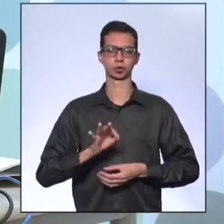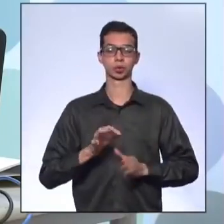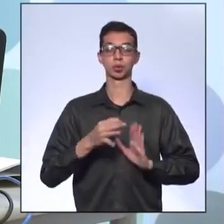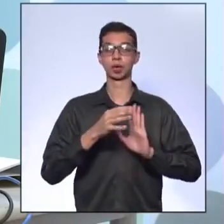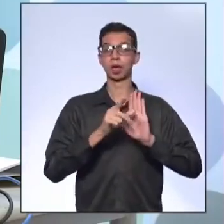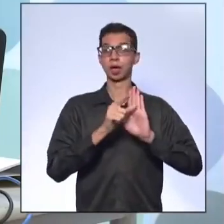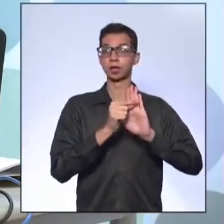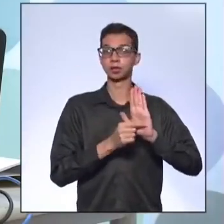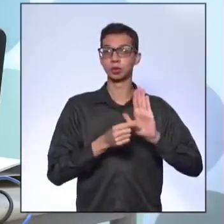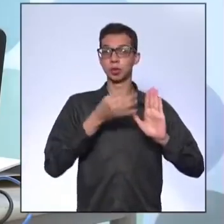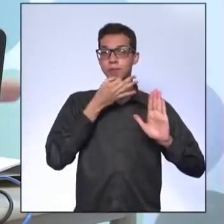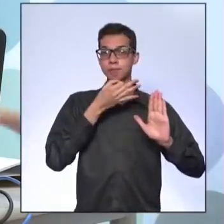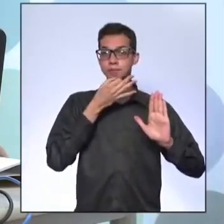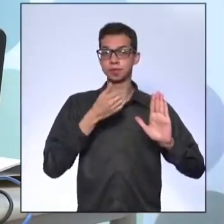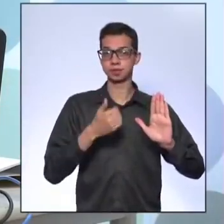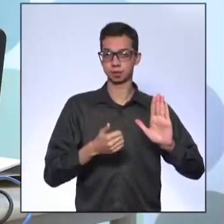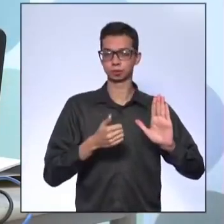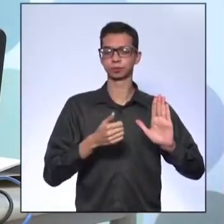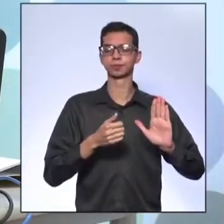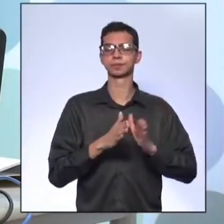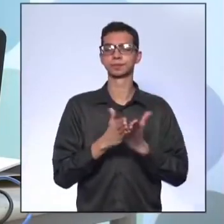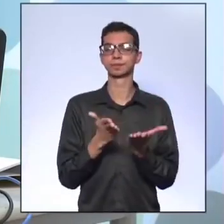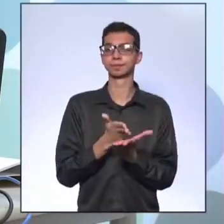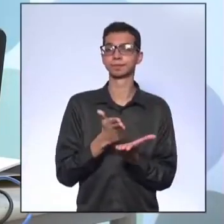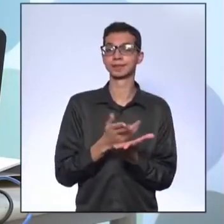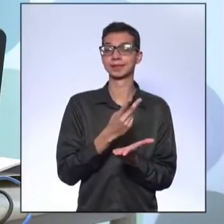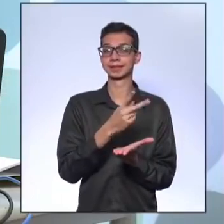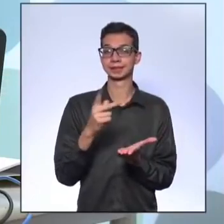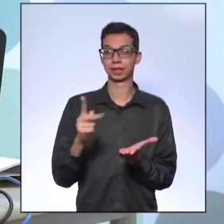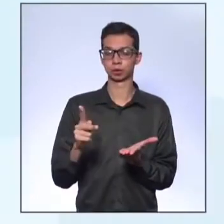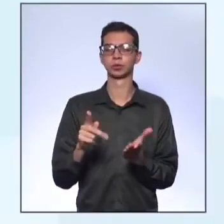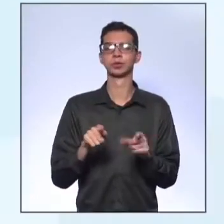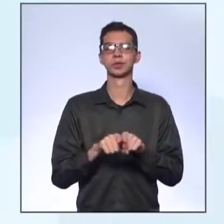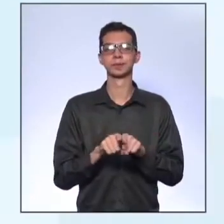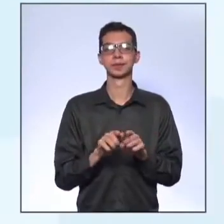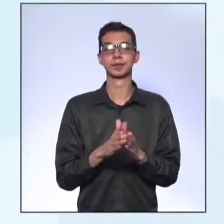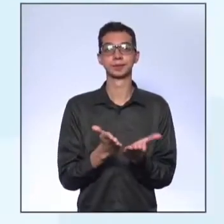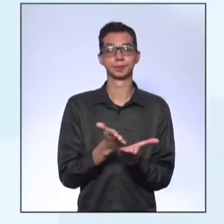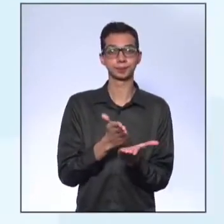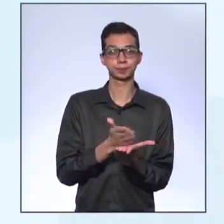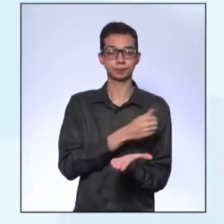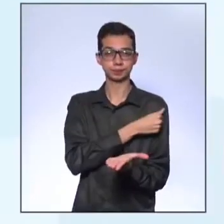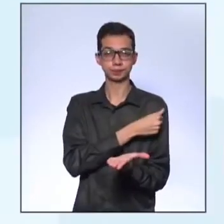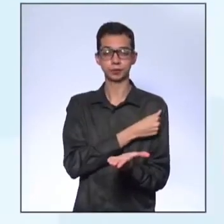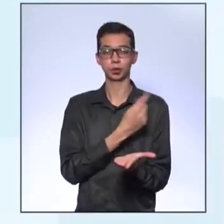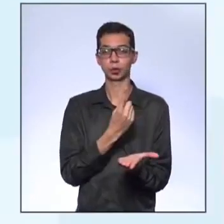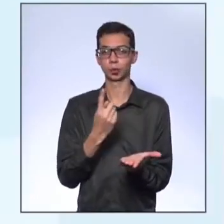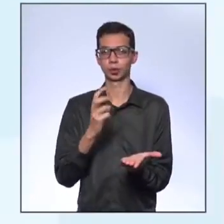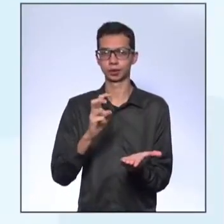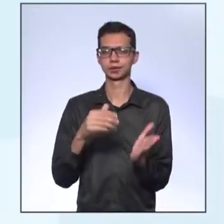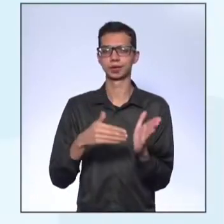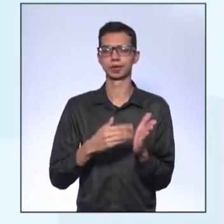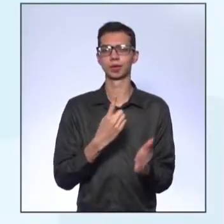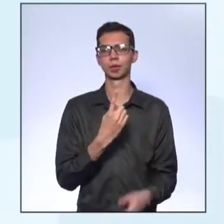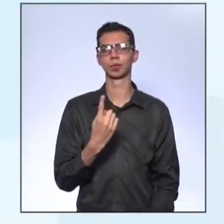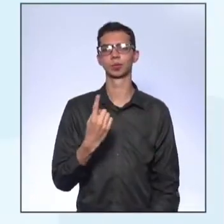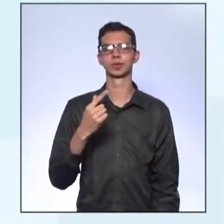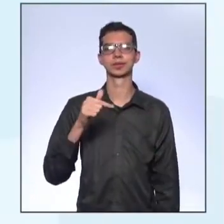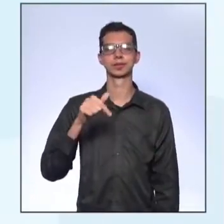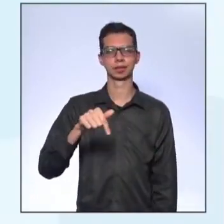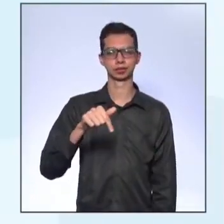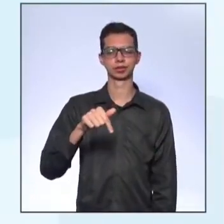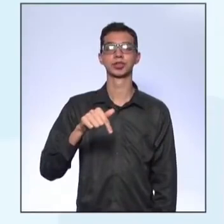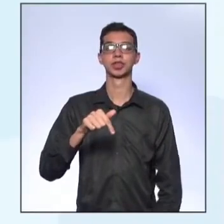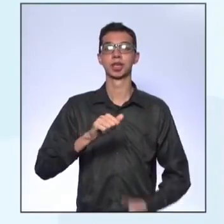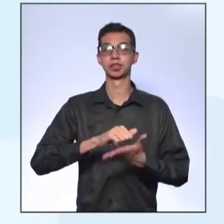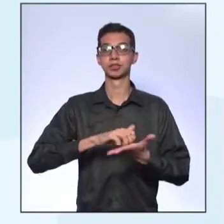opinião. Separa aí a sua apostila, o caderno do aluno, da página 115 a 117. Então, a